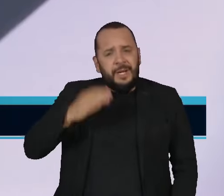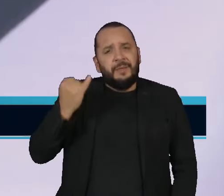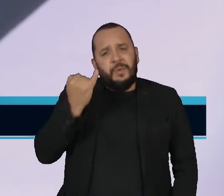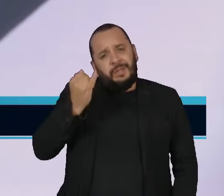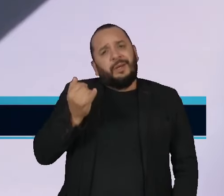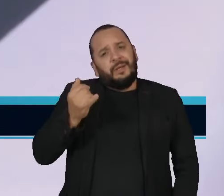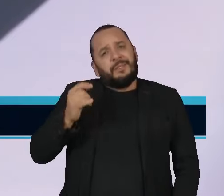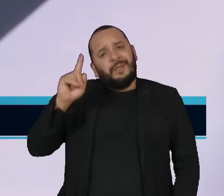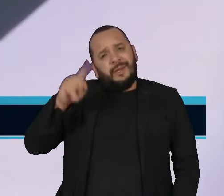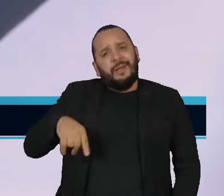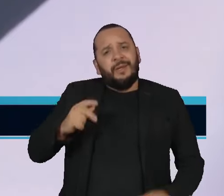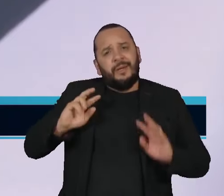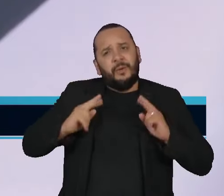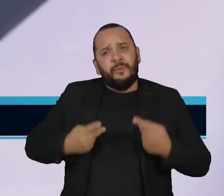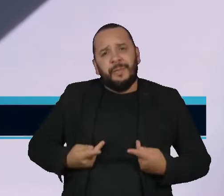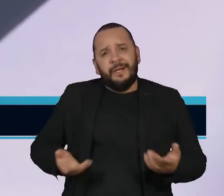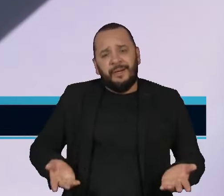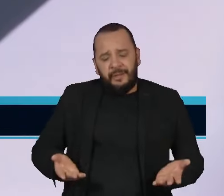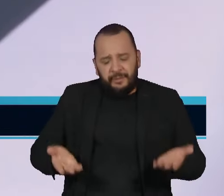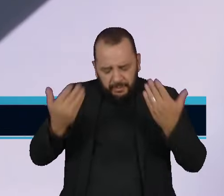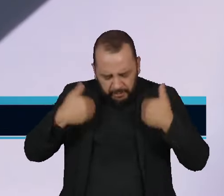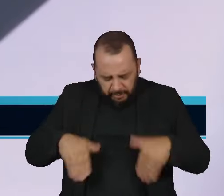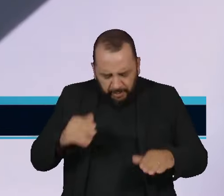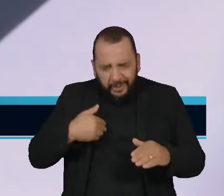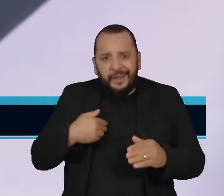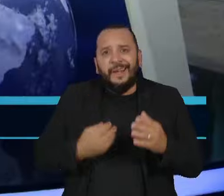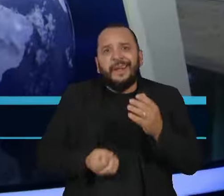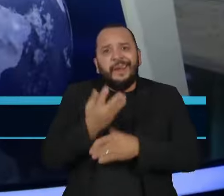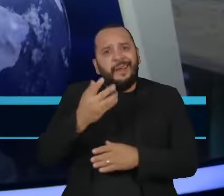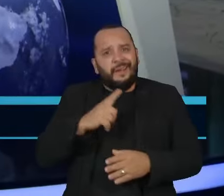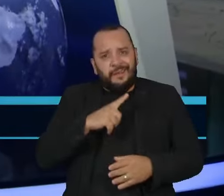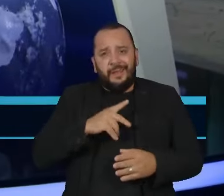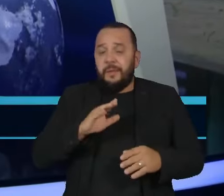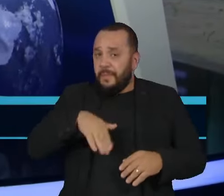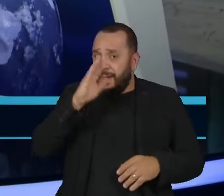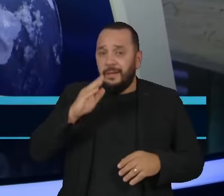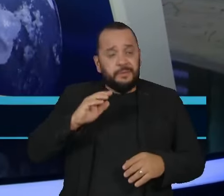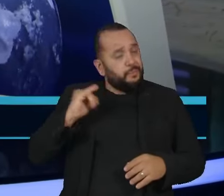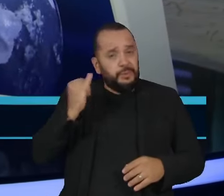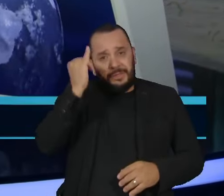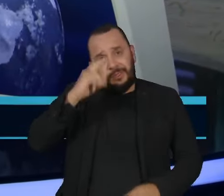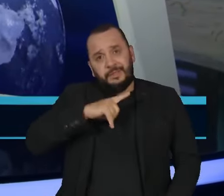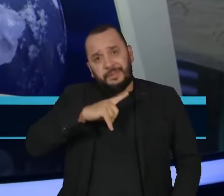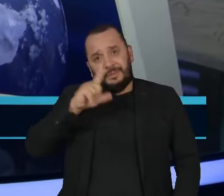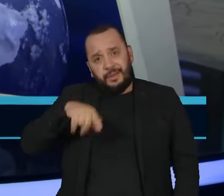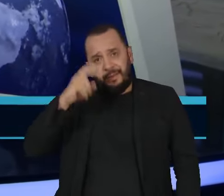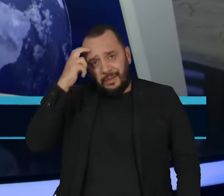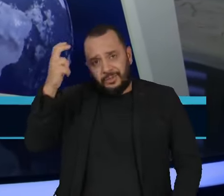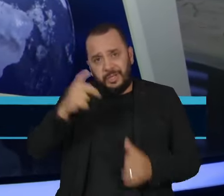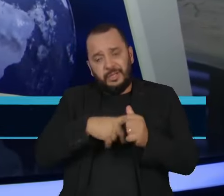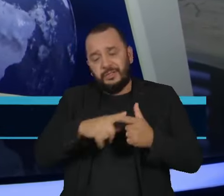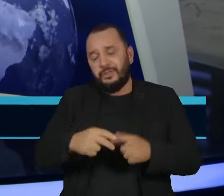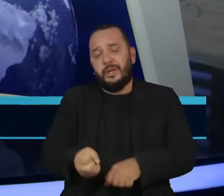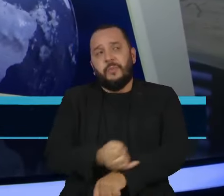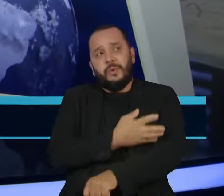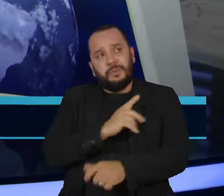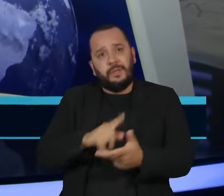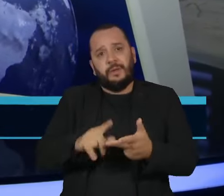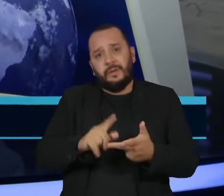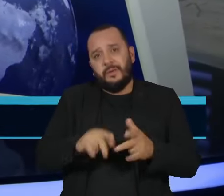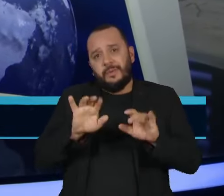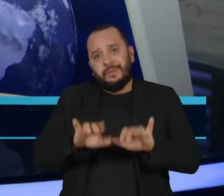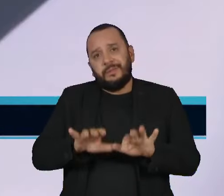ainda hoje é a que está na frente do computador, que é o ser humano, que é inteligente, tem emoção,